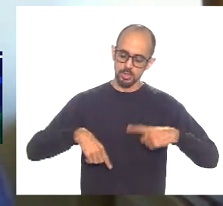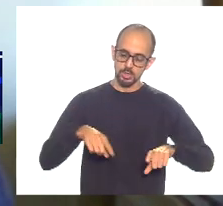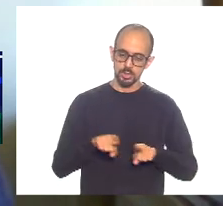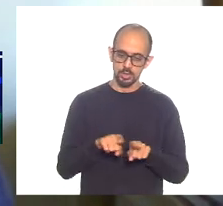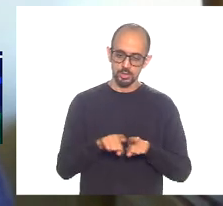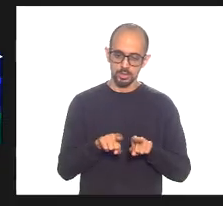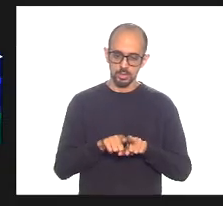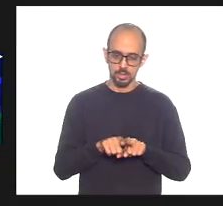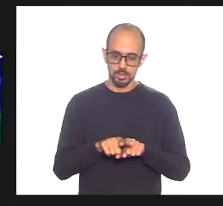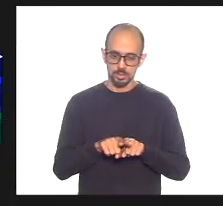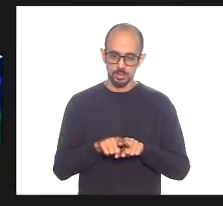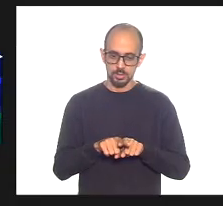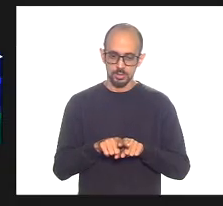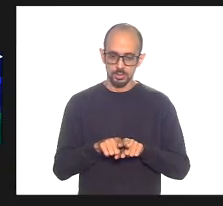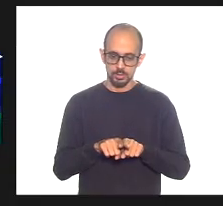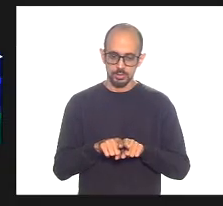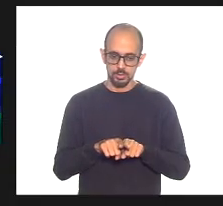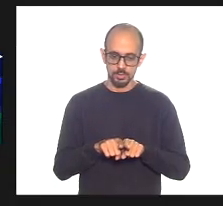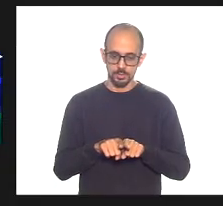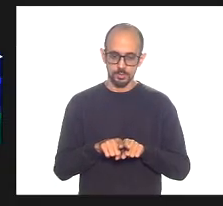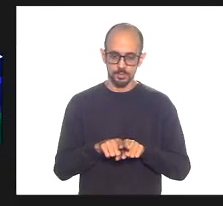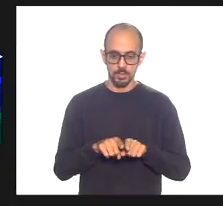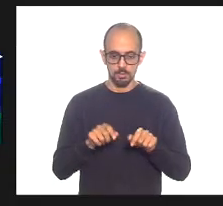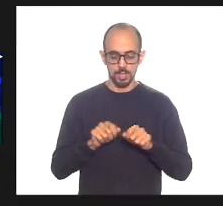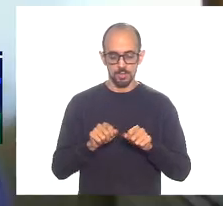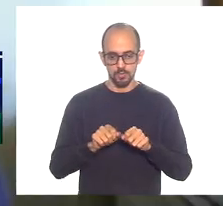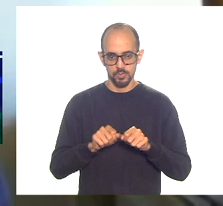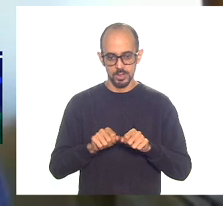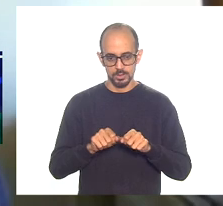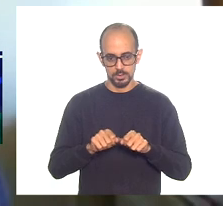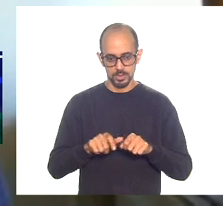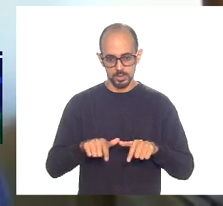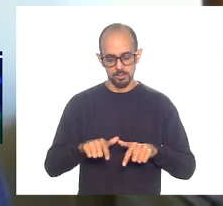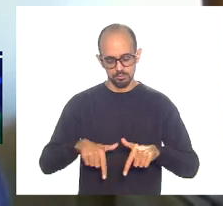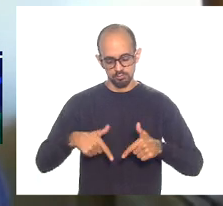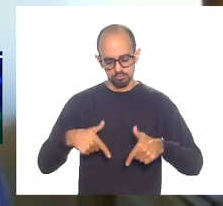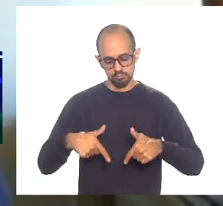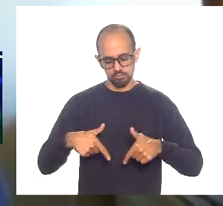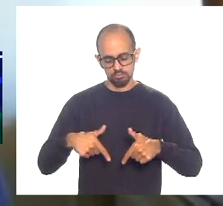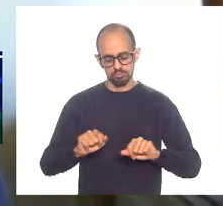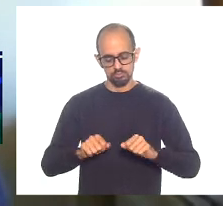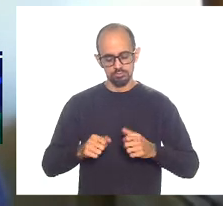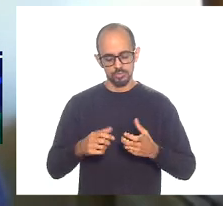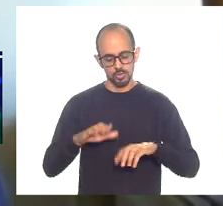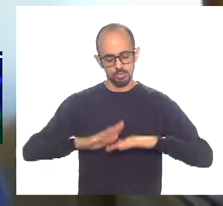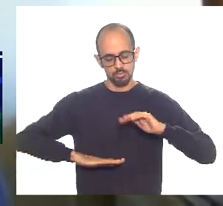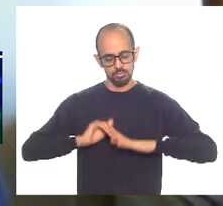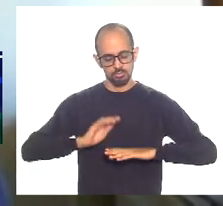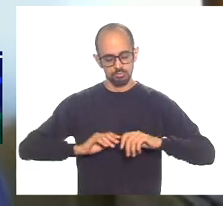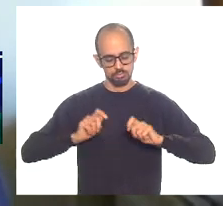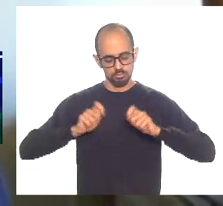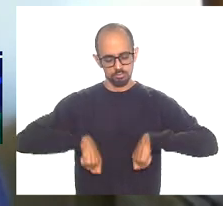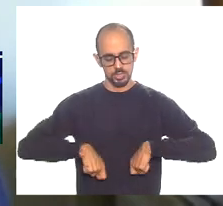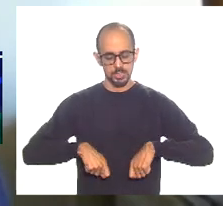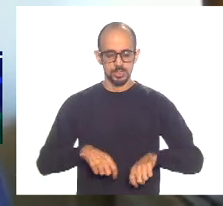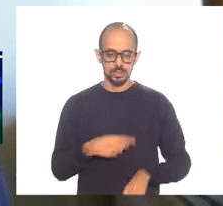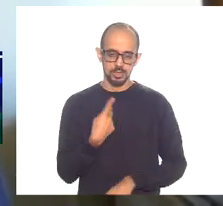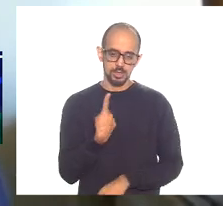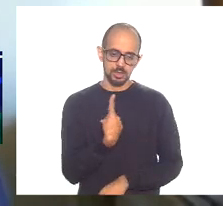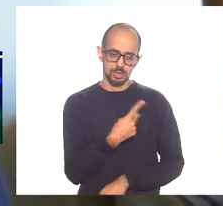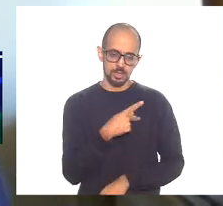competência a dica de enganar para exercer tal função votos rir bastante